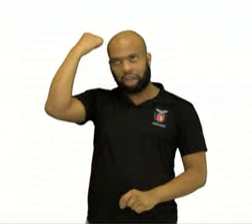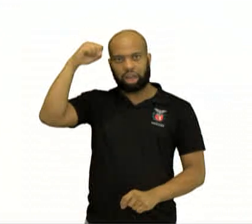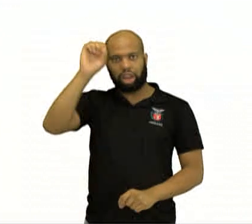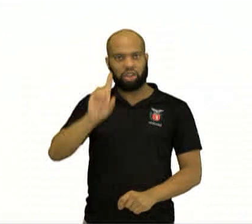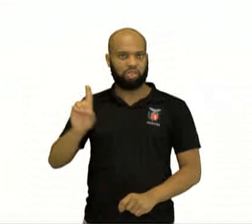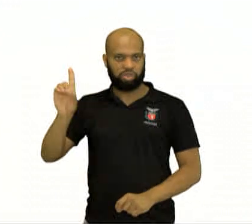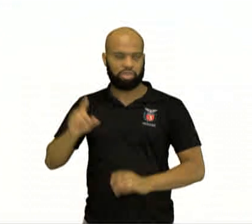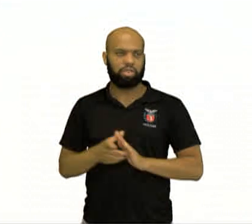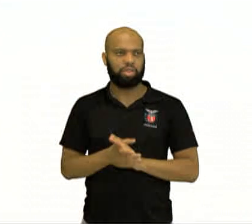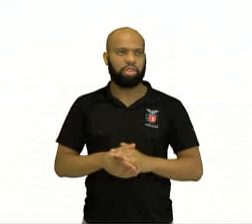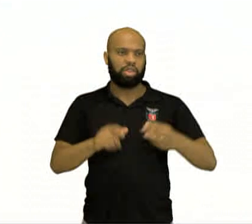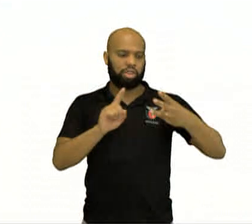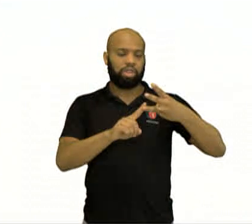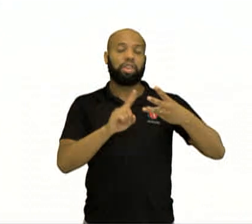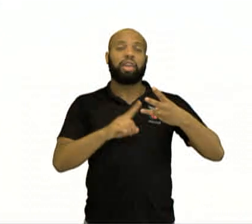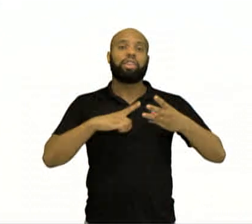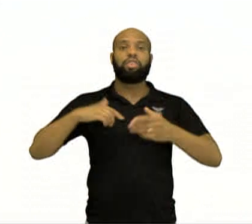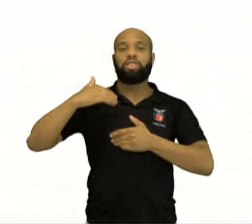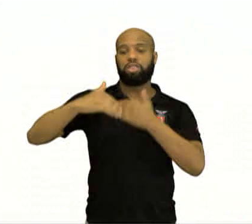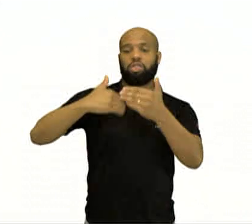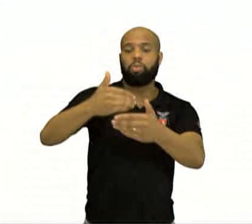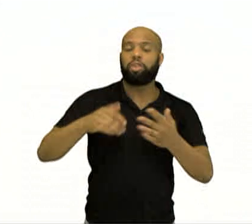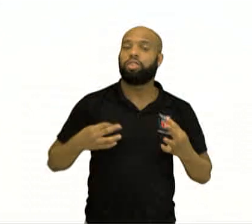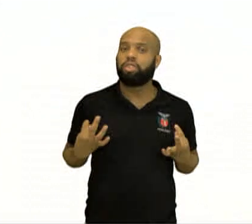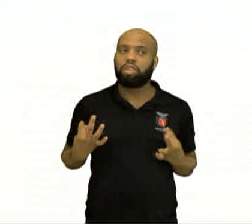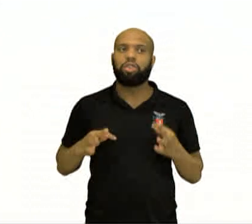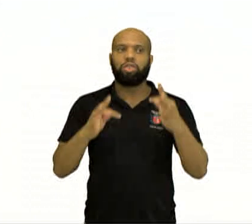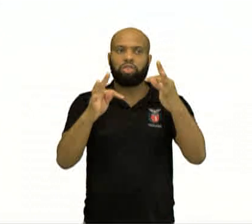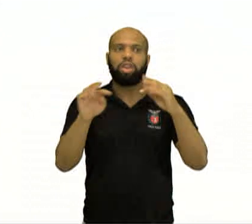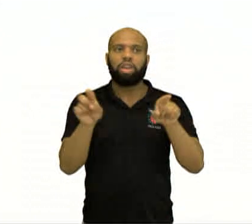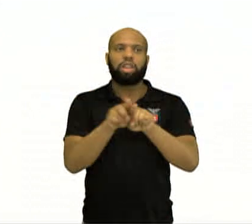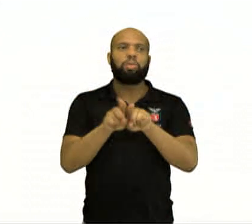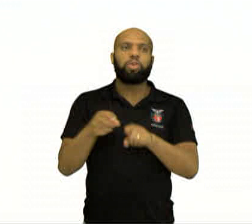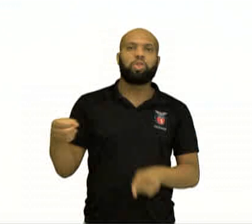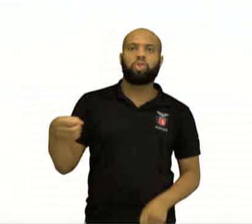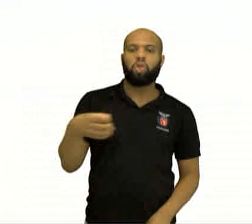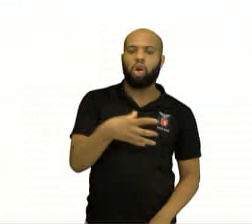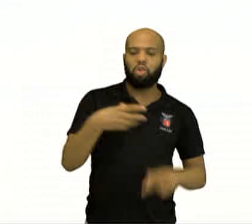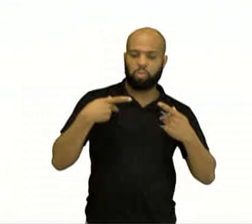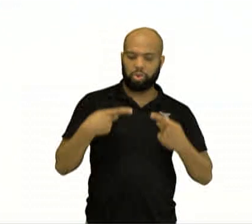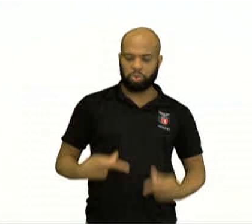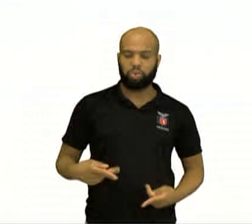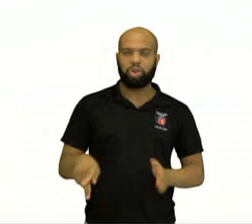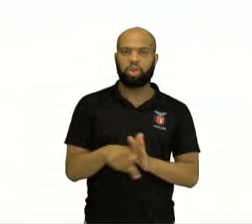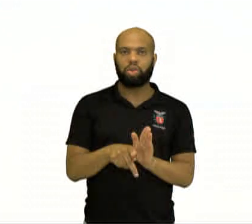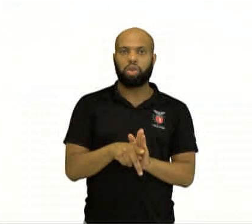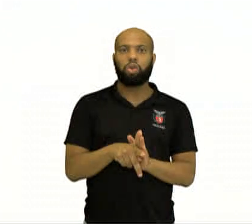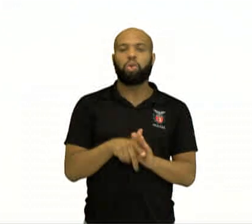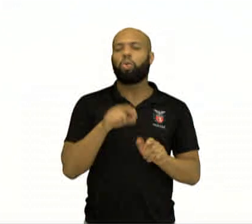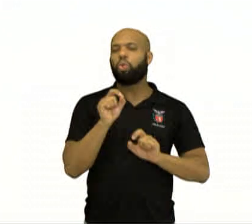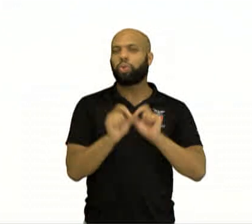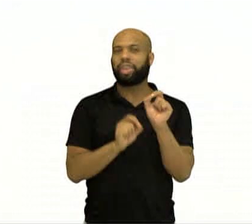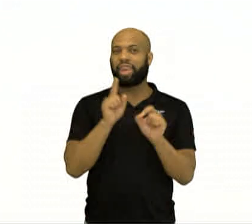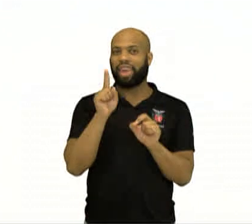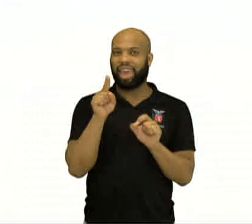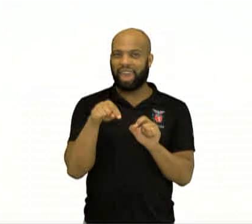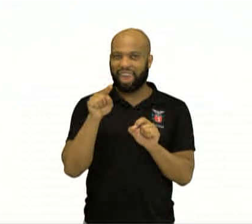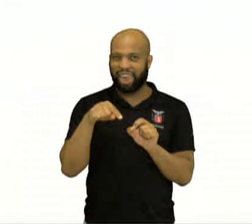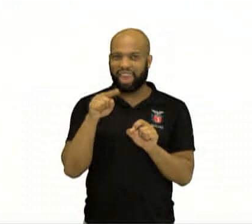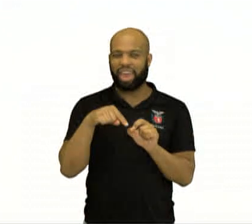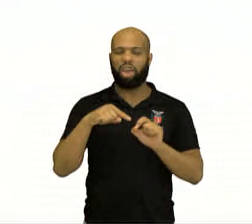C. O desenvolvimento tecnológico e a nova postura do homem ocidental, decorrentes